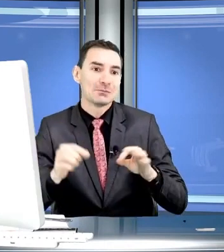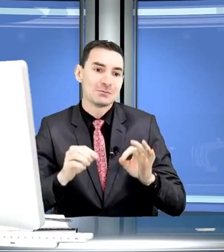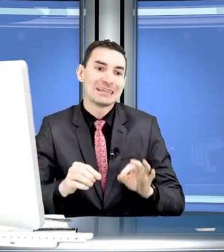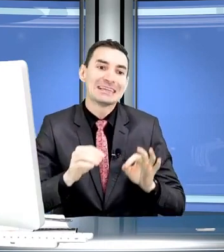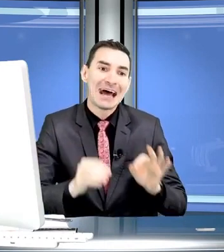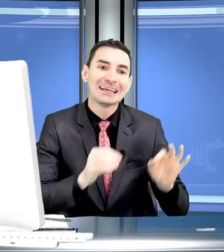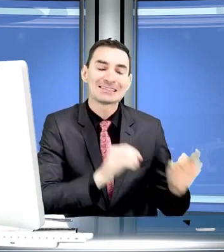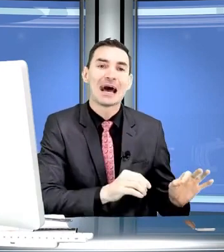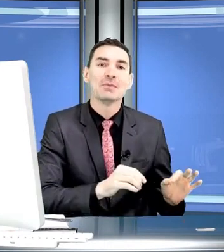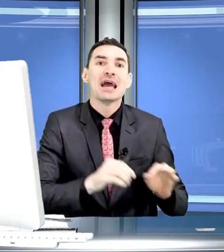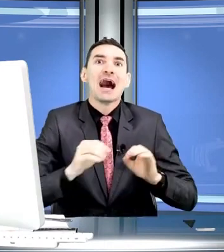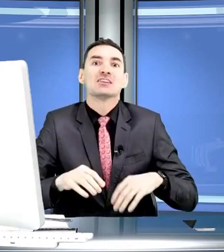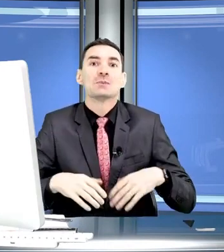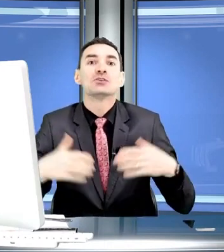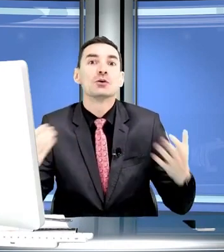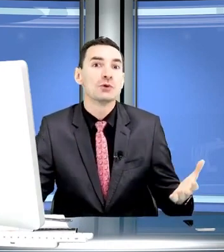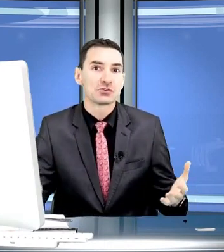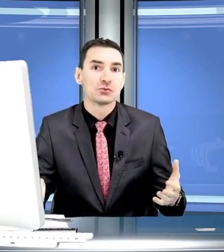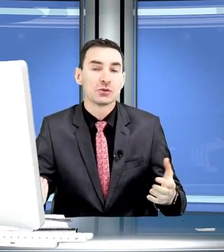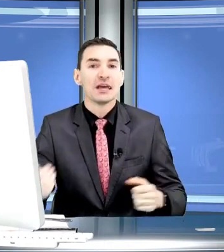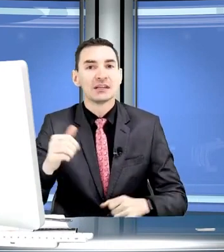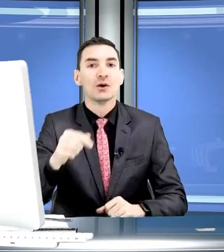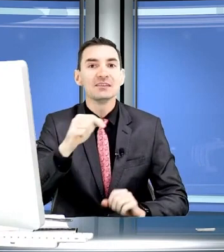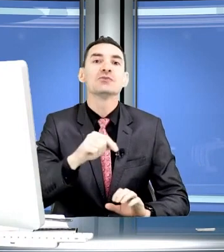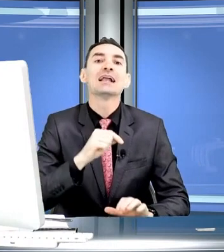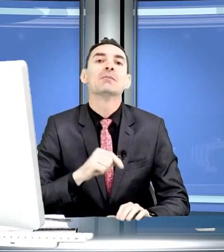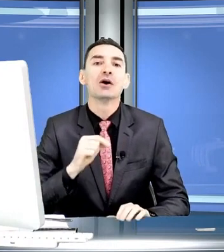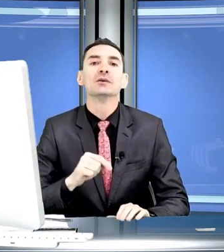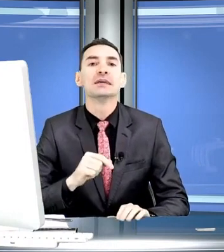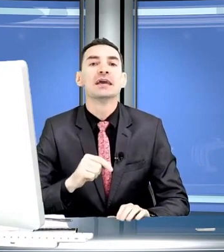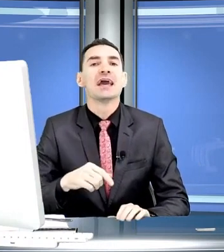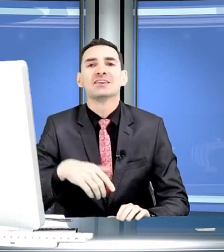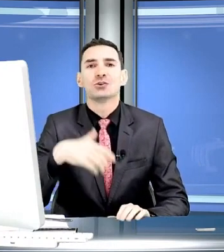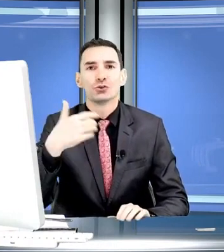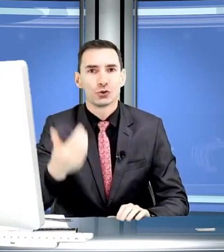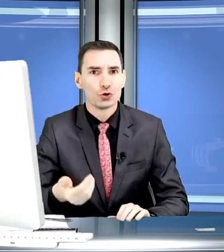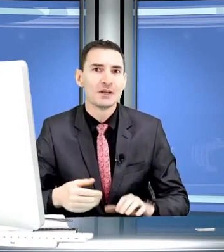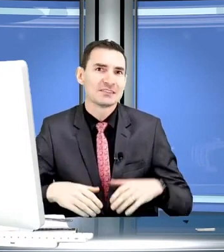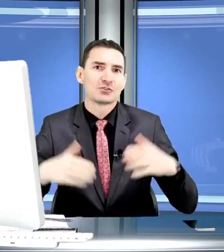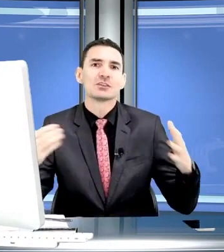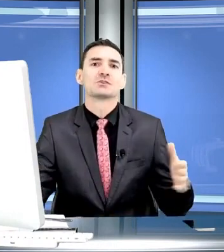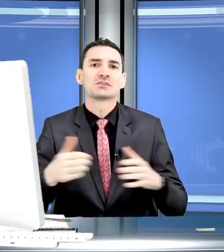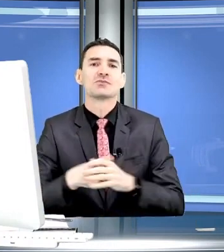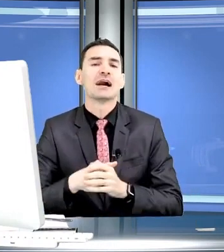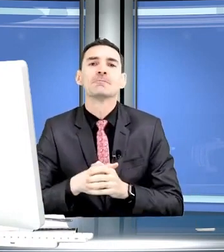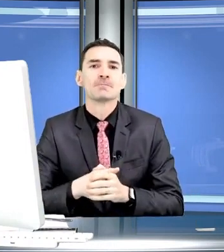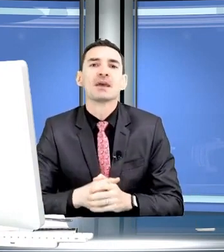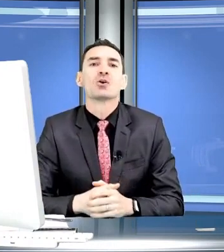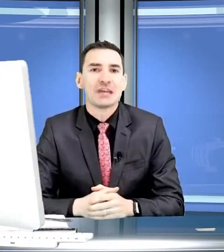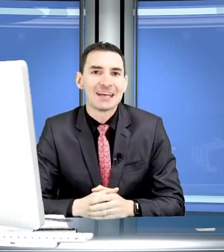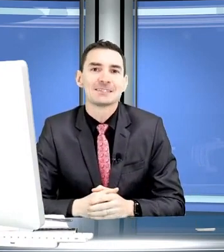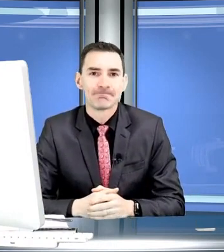declaração que simplesmente nada sabe a respeito sobre um assunto. Então antes de falar mal de mim, esse outro youtuber, essas outras pessoas que